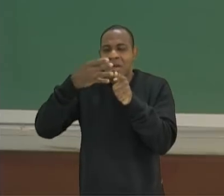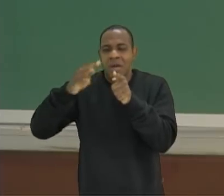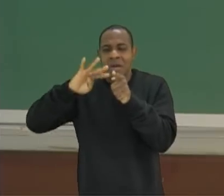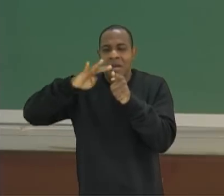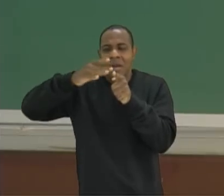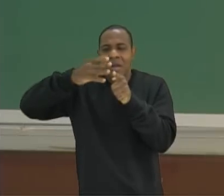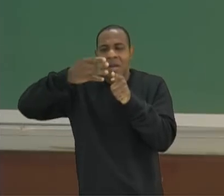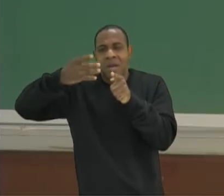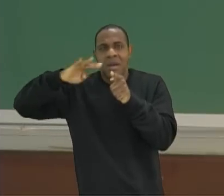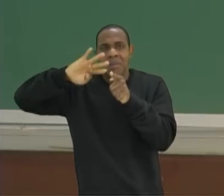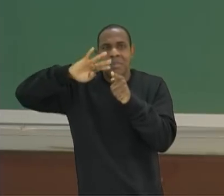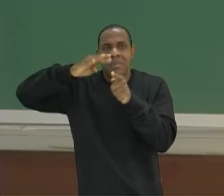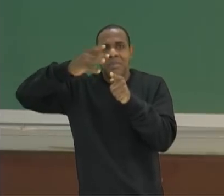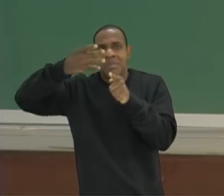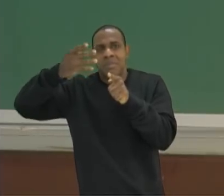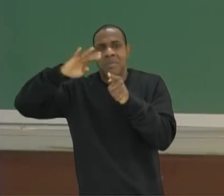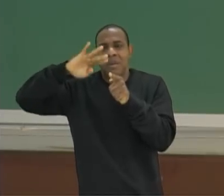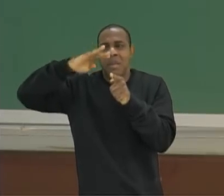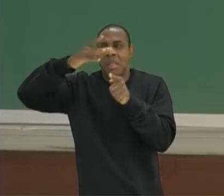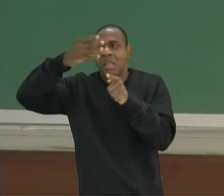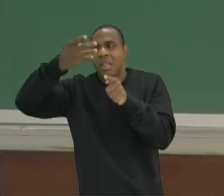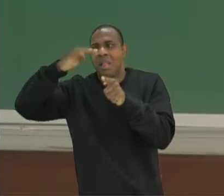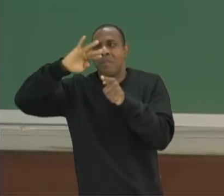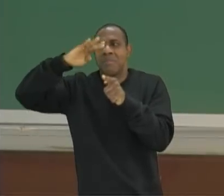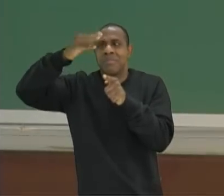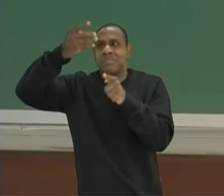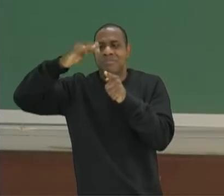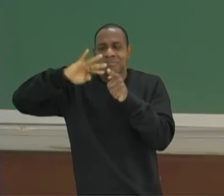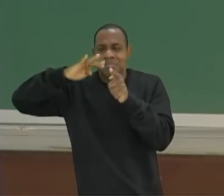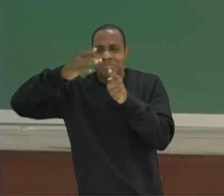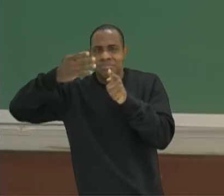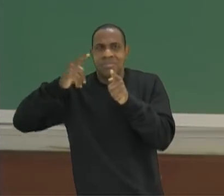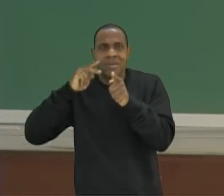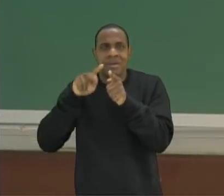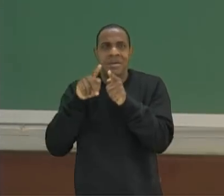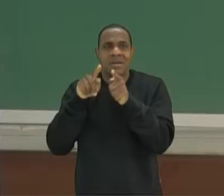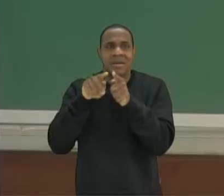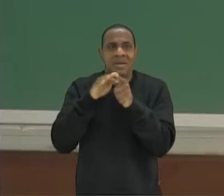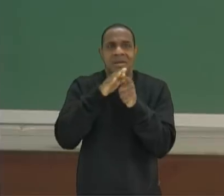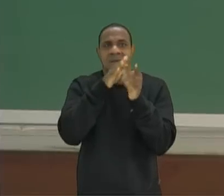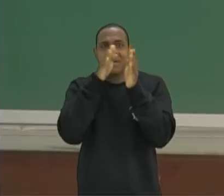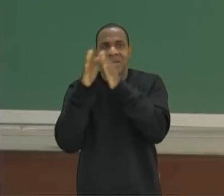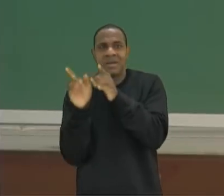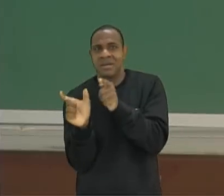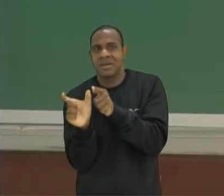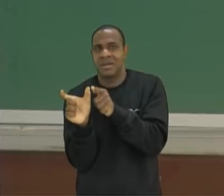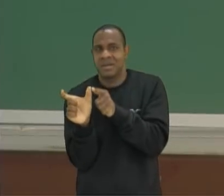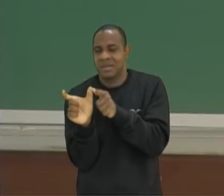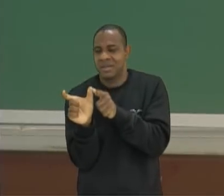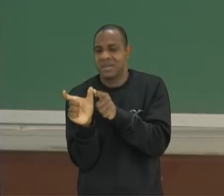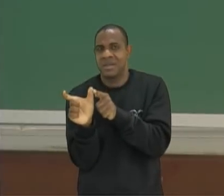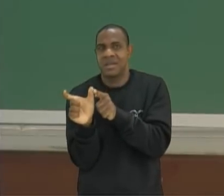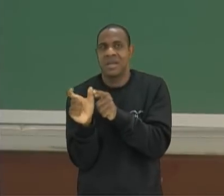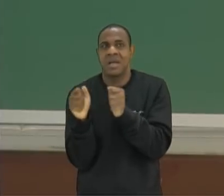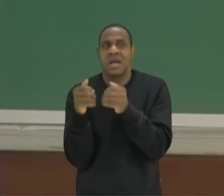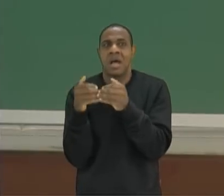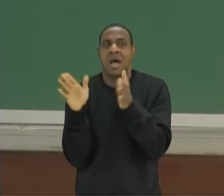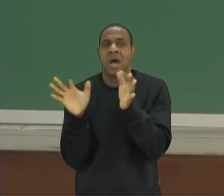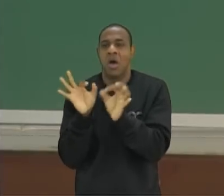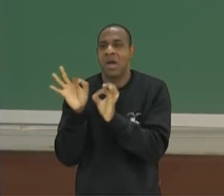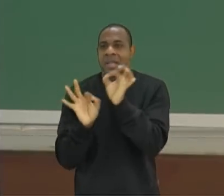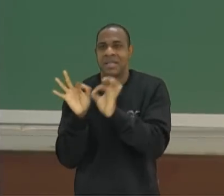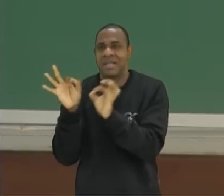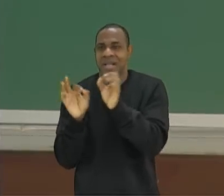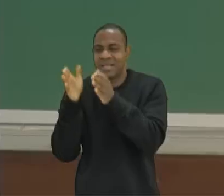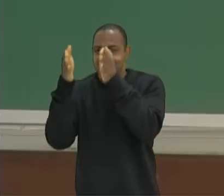parte maluca que está avançando aqui, de uma maneira bem conturbada, ela parece ficar de forma um pouco mais